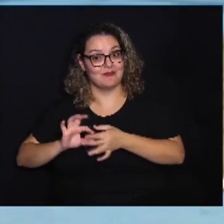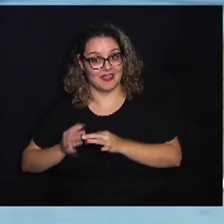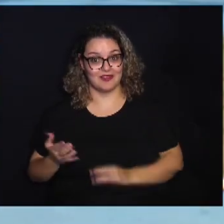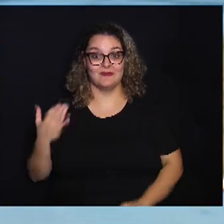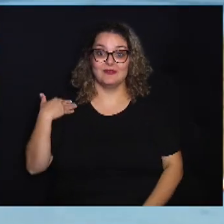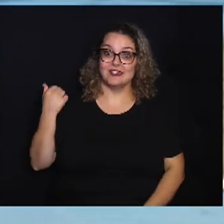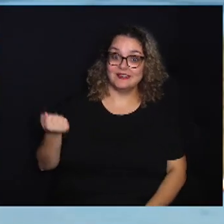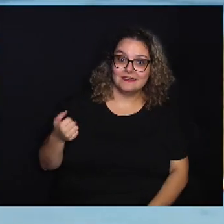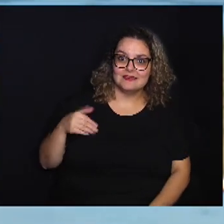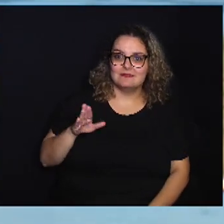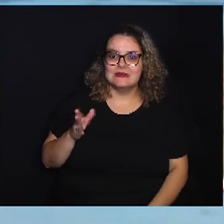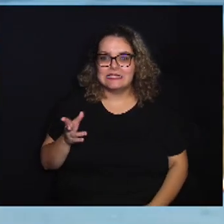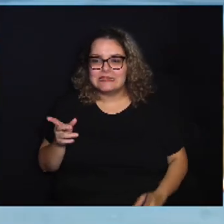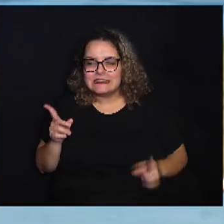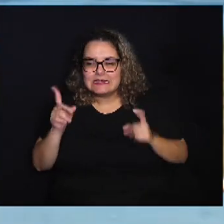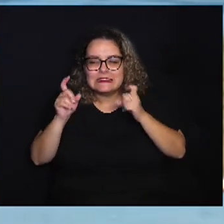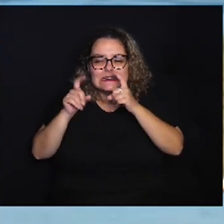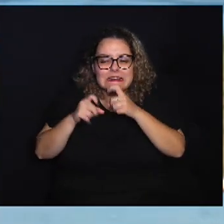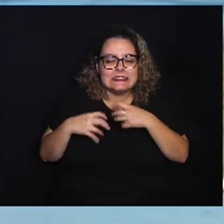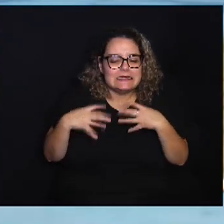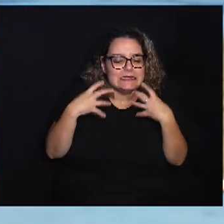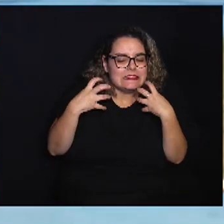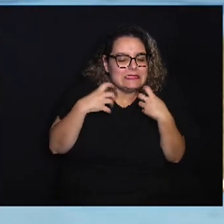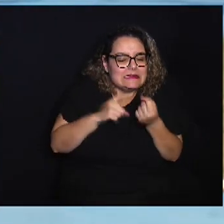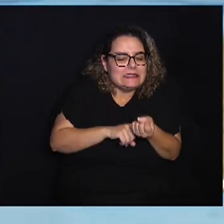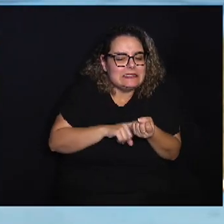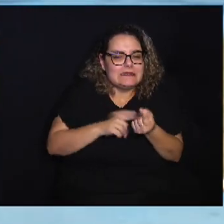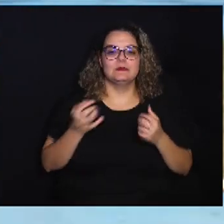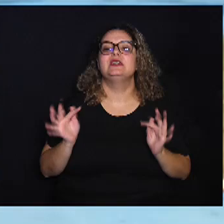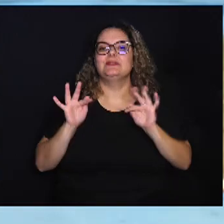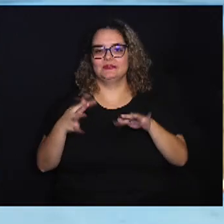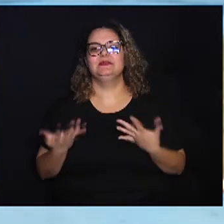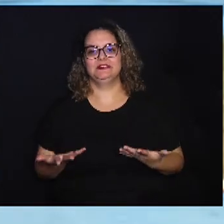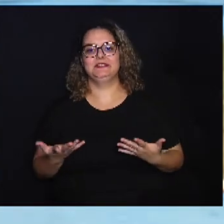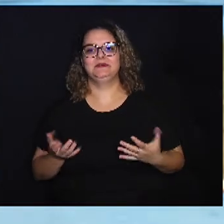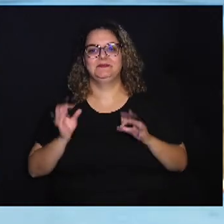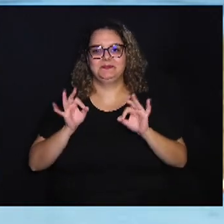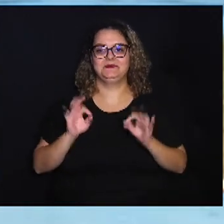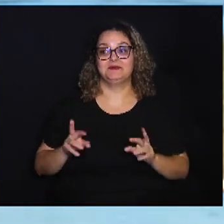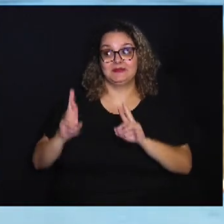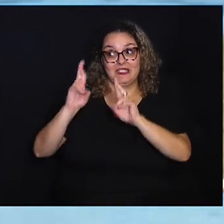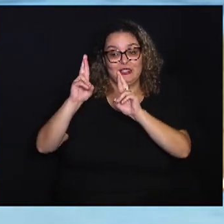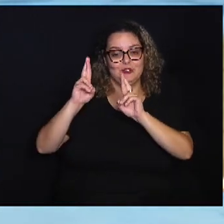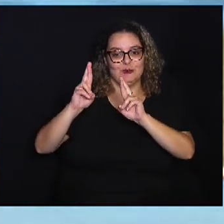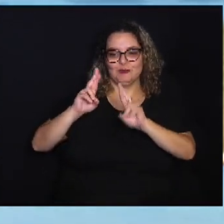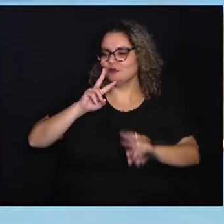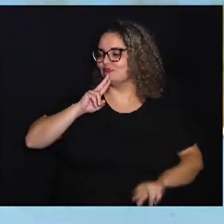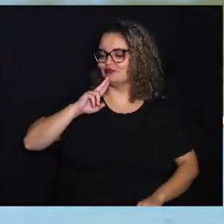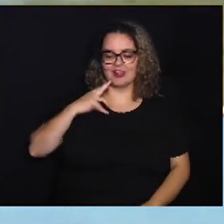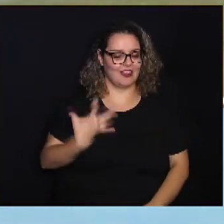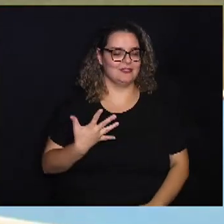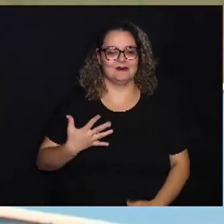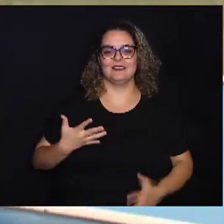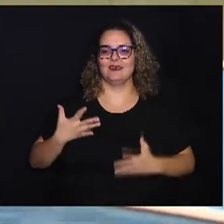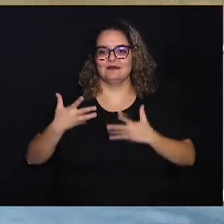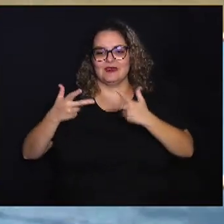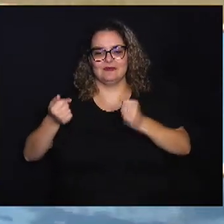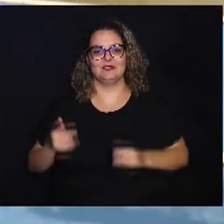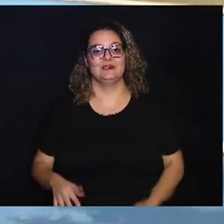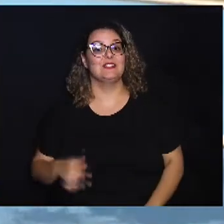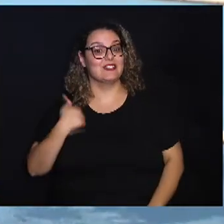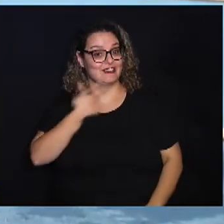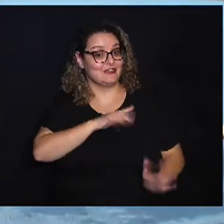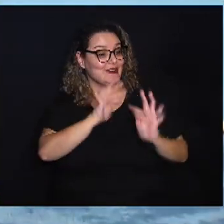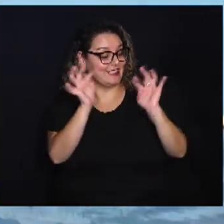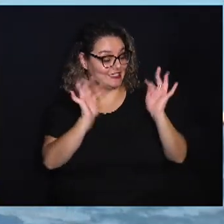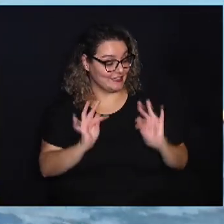mais estreita, mais apreensiva, mas no final deu certo e eu espero que saia um excelente resultado. Ai, que legal, a gente fica muito feliz, né?